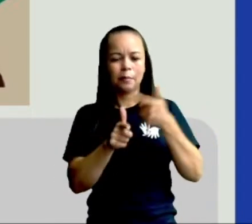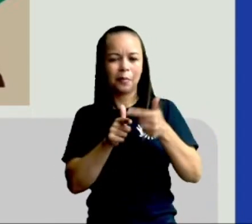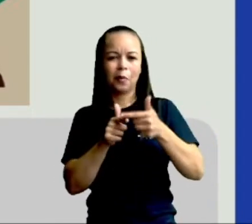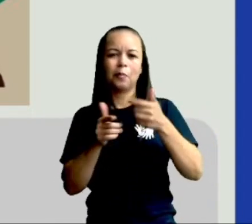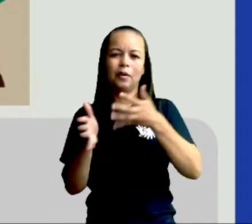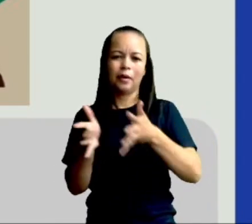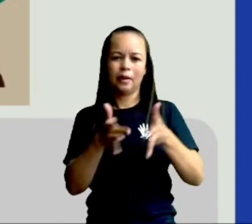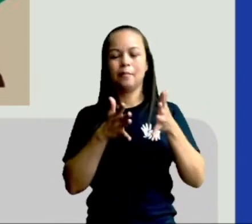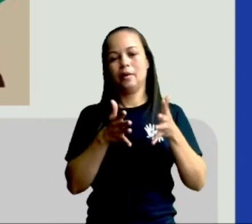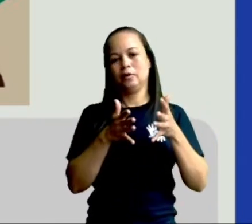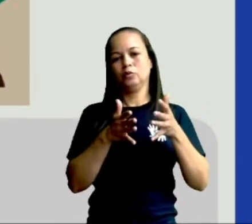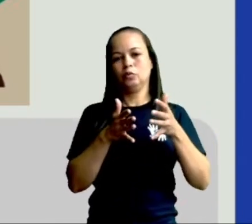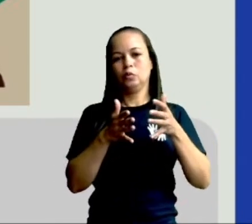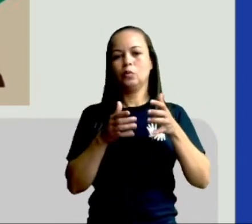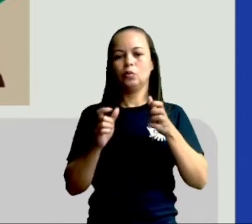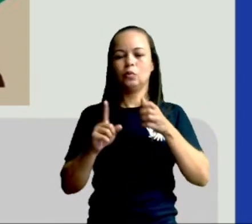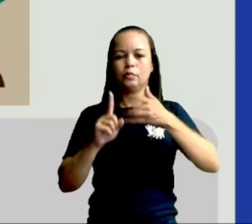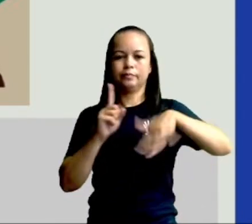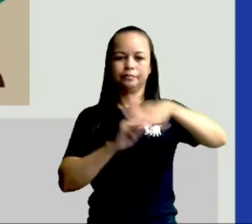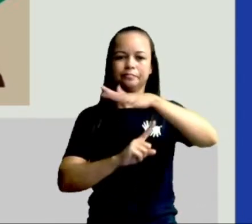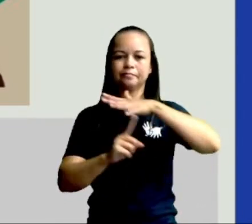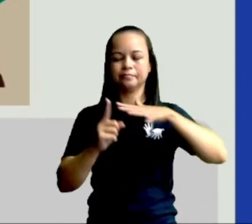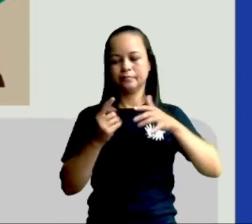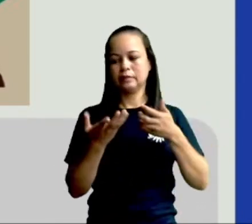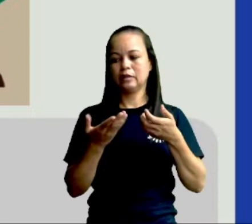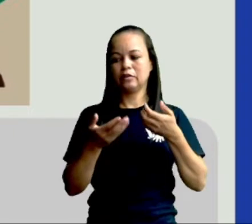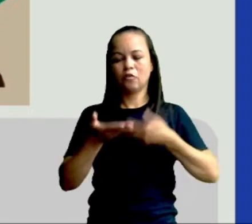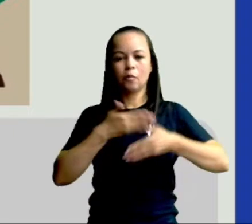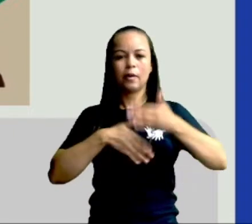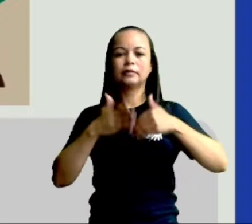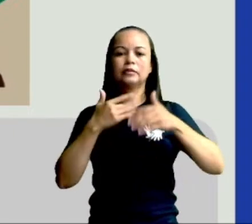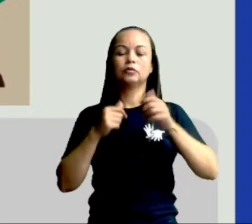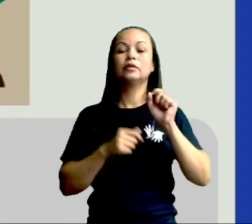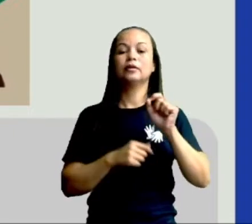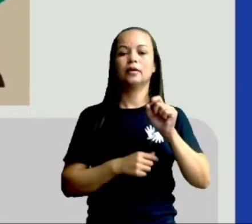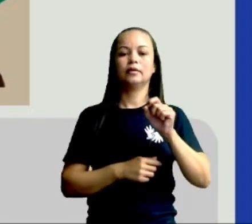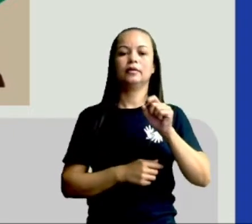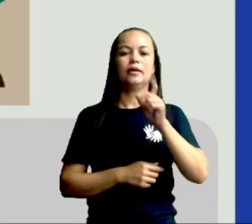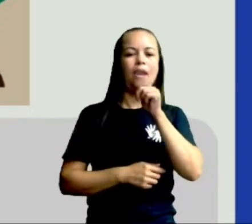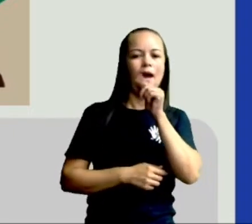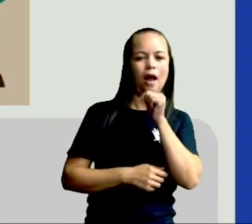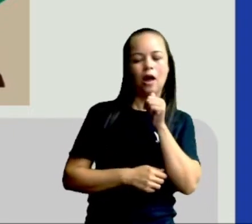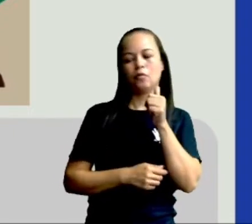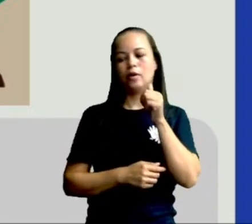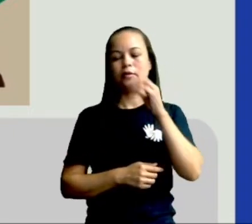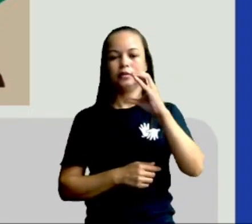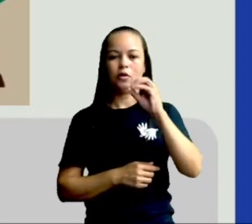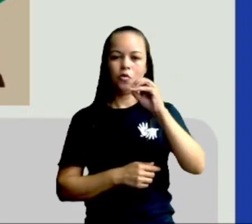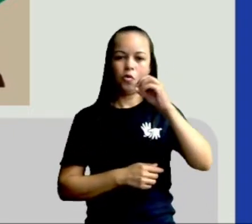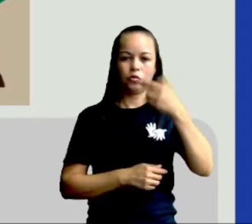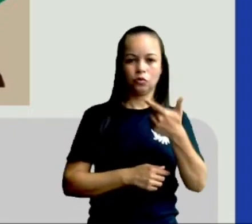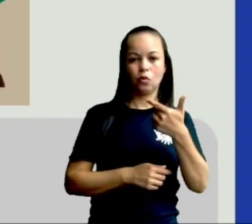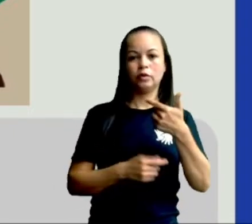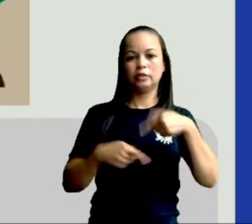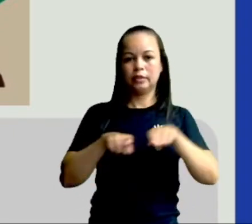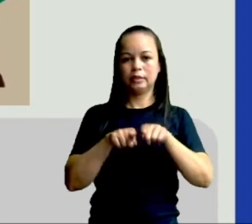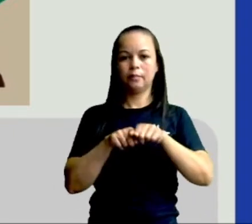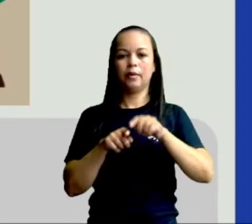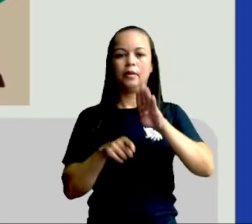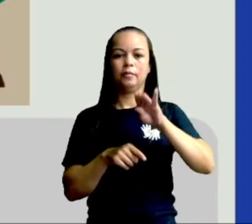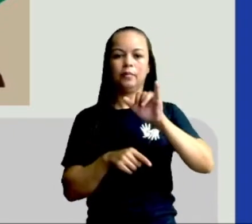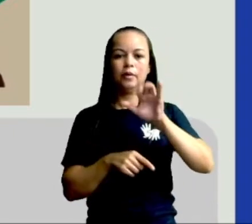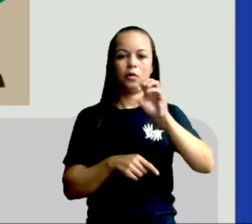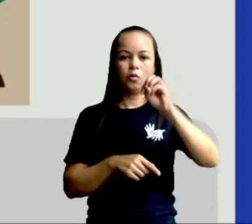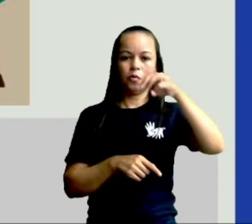ambiente. Ó, e aqui a formação, ó, de água, CO2 e biomassa. E aí, ó, vai também ter uma relação íntima também